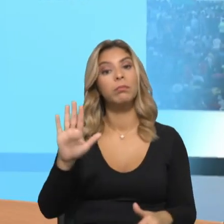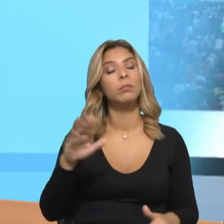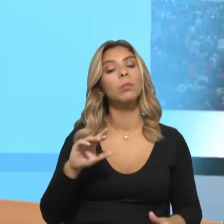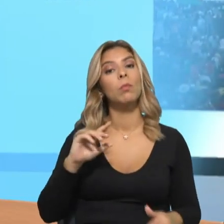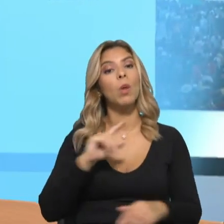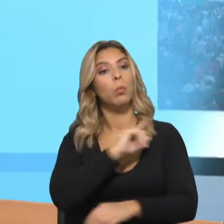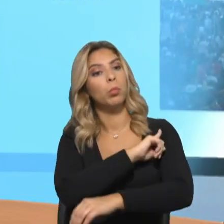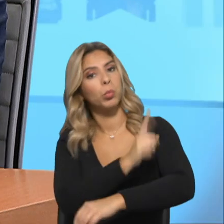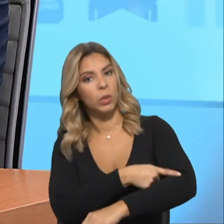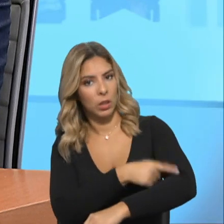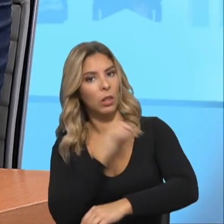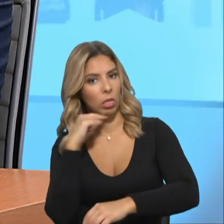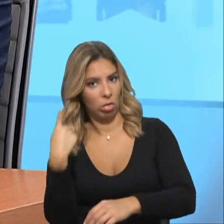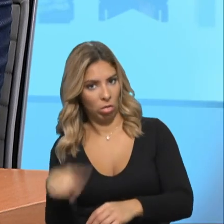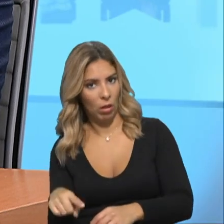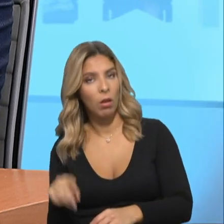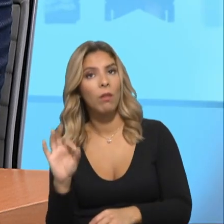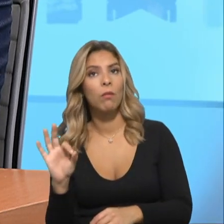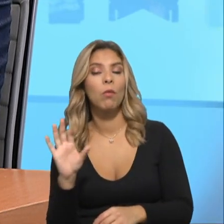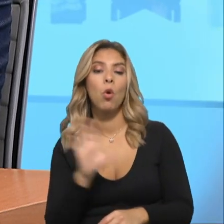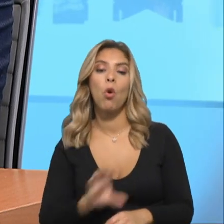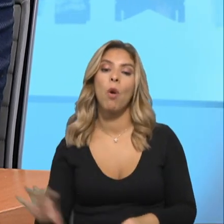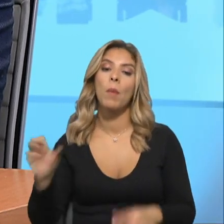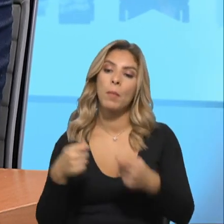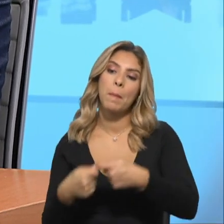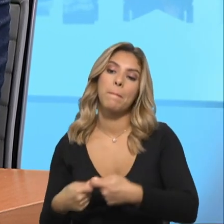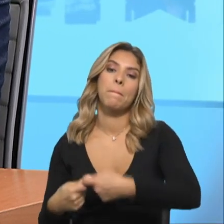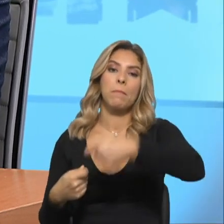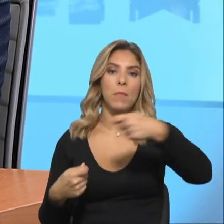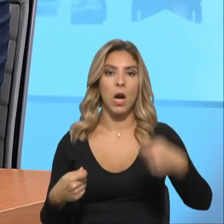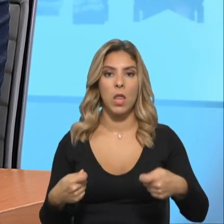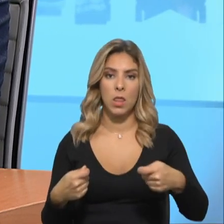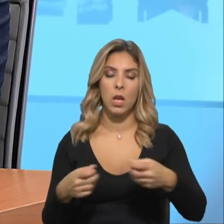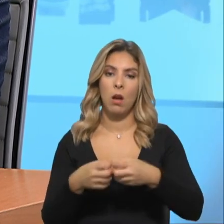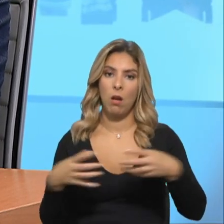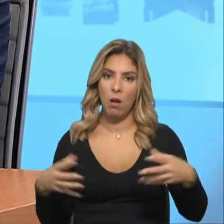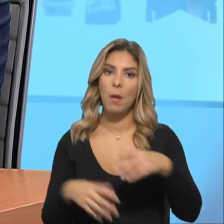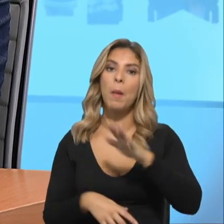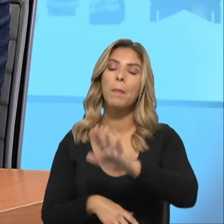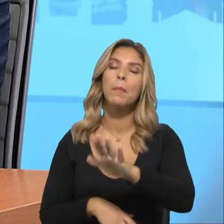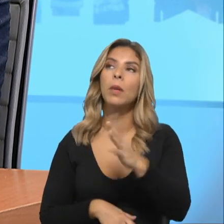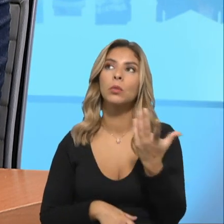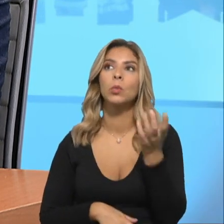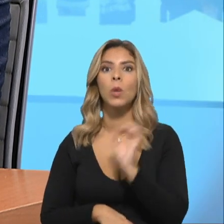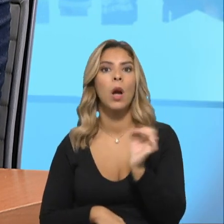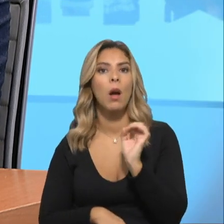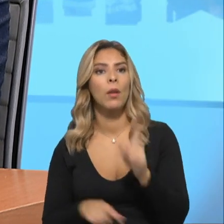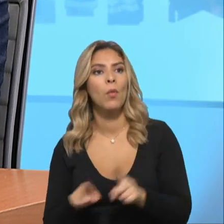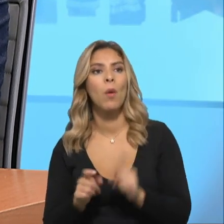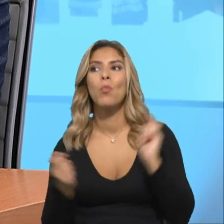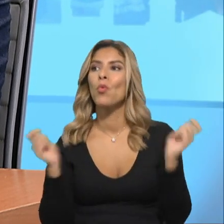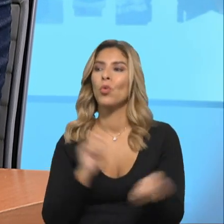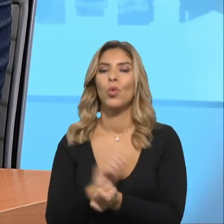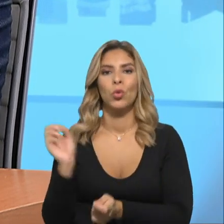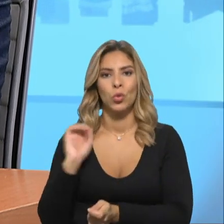de veto e o Conselho de Segurança é alargado, é evidente, mas verdadeiramente nada pode mudar e é de facto